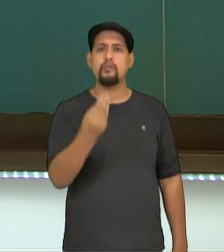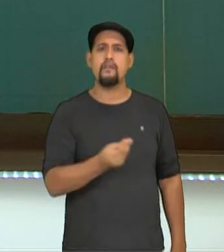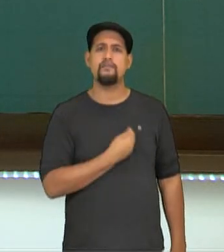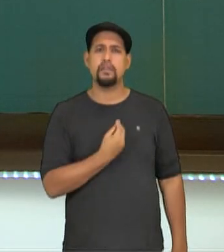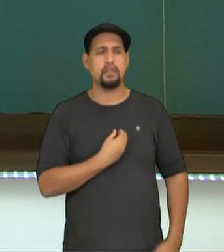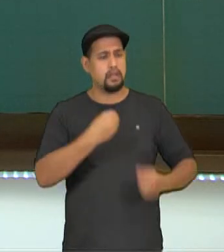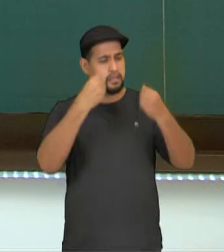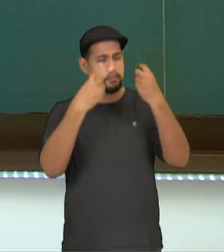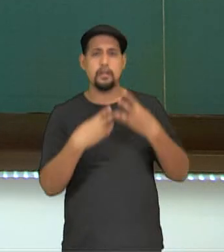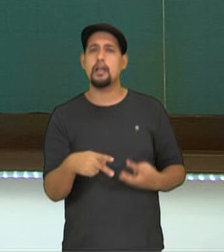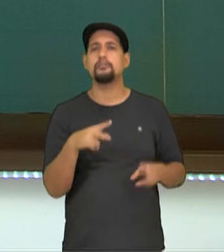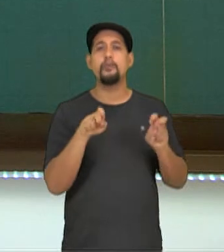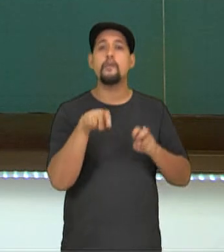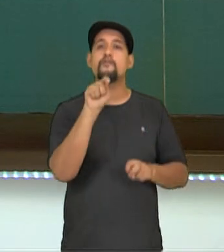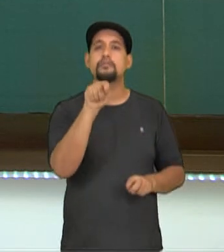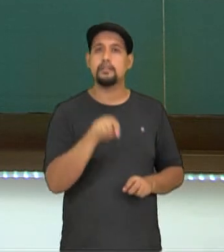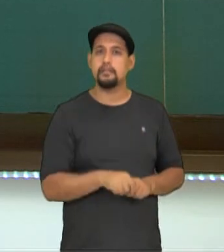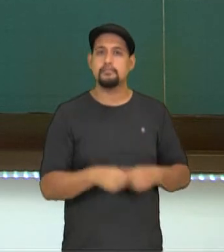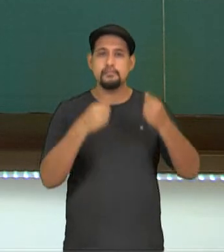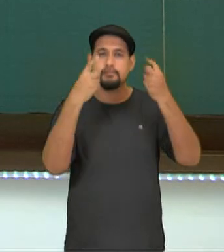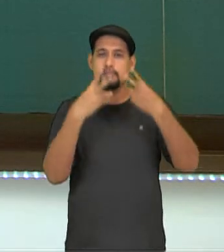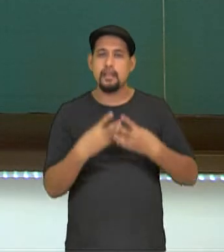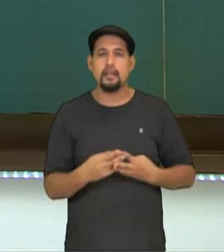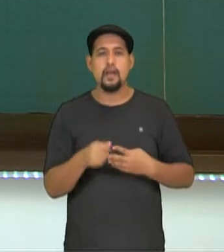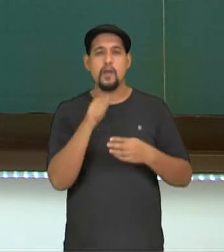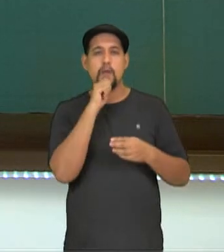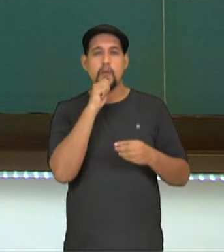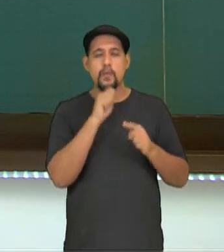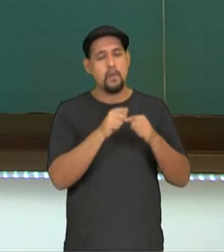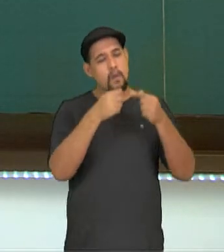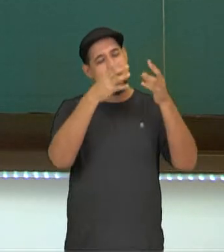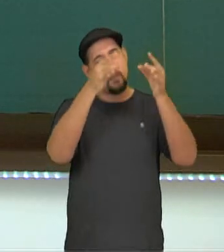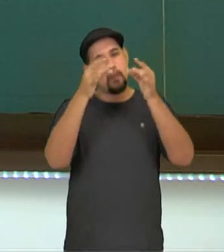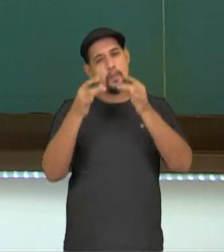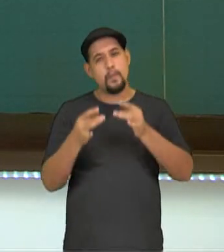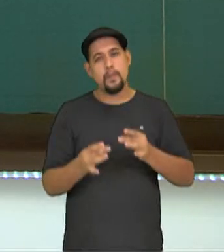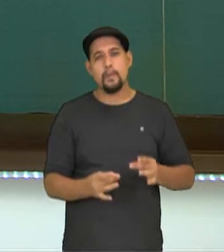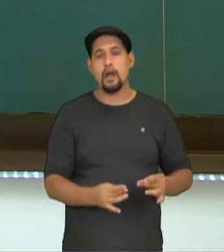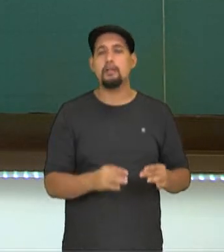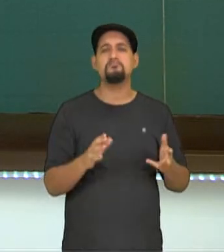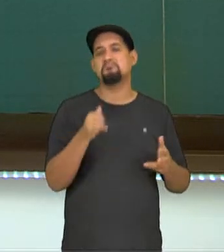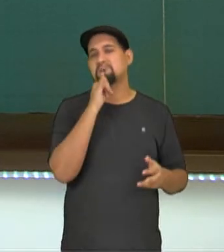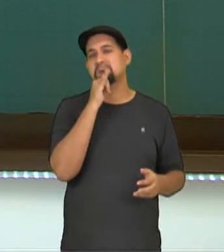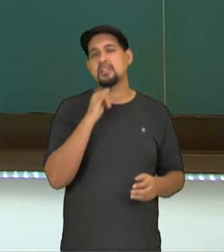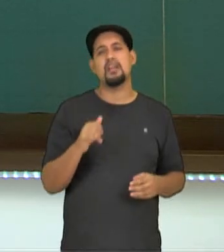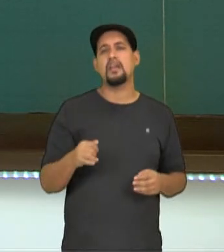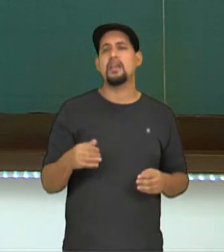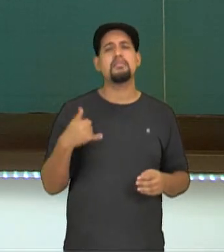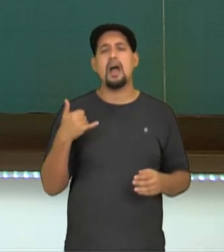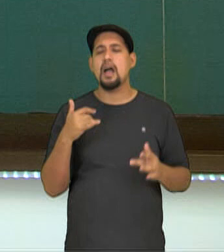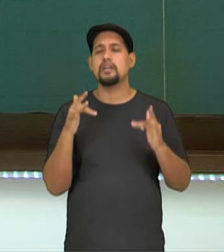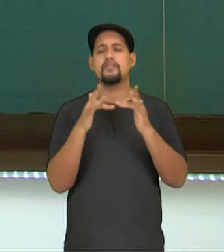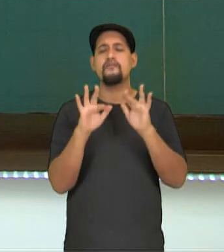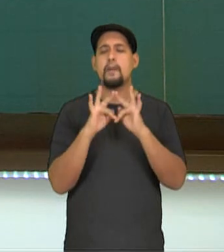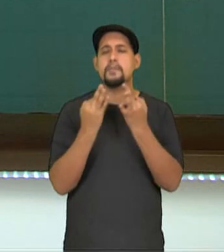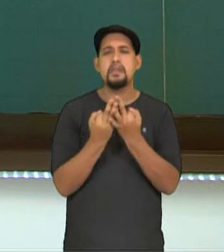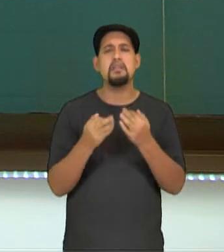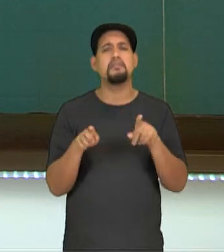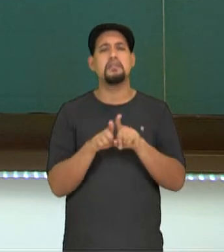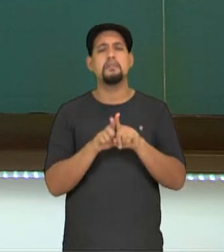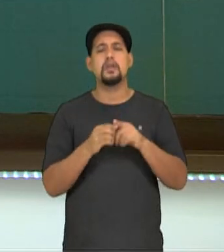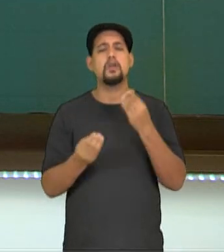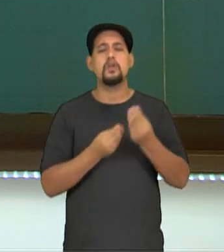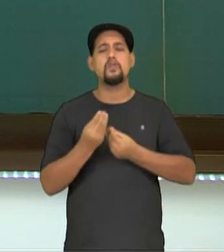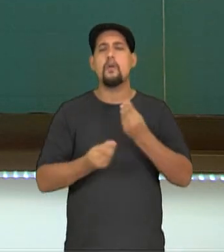contar a história da sua vida. Elabore um parágrafo descrevendo seus dados pessoais, sua relação familiar e